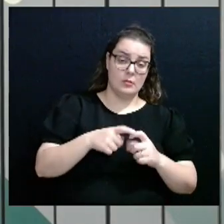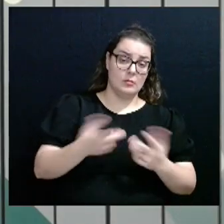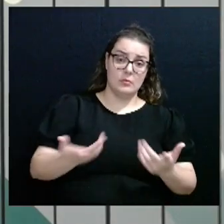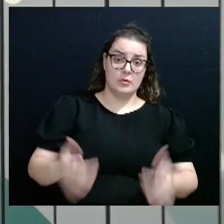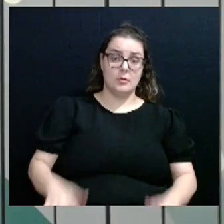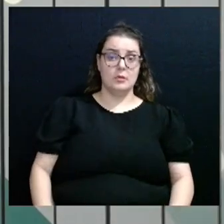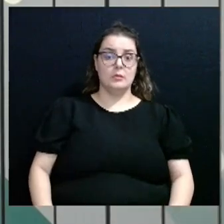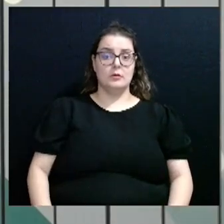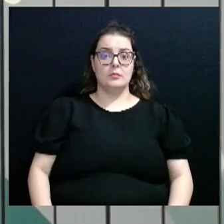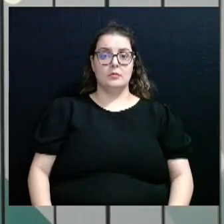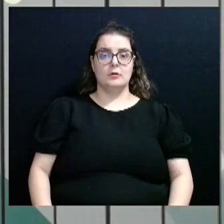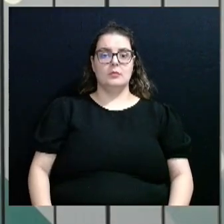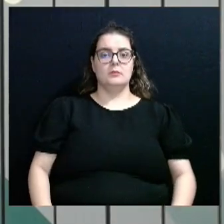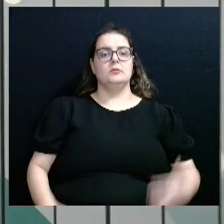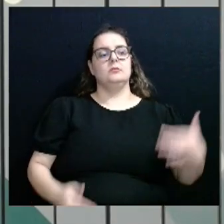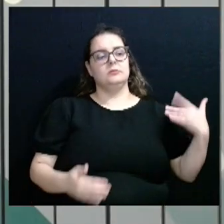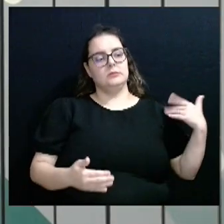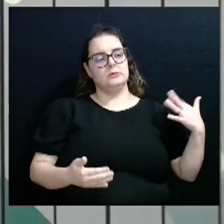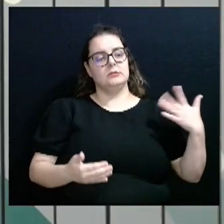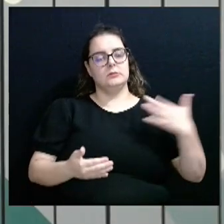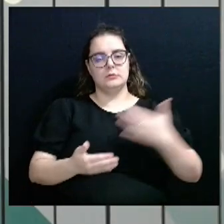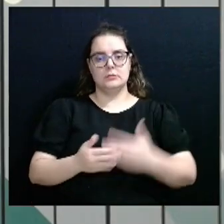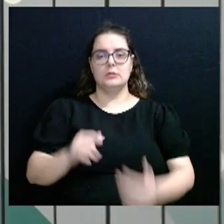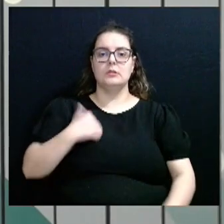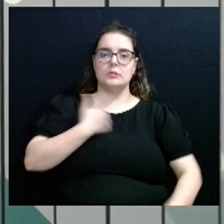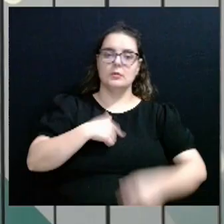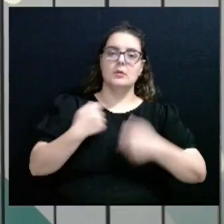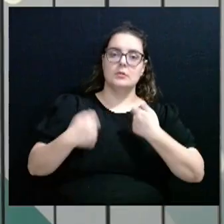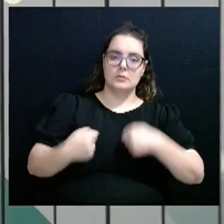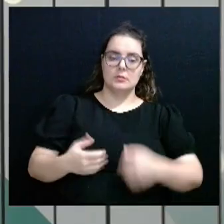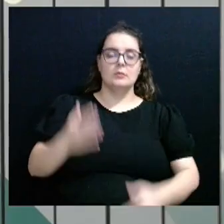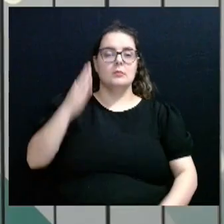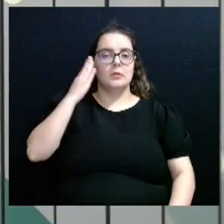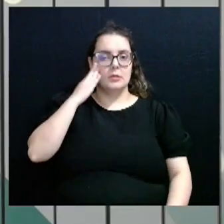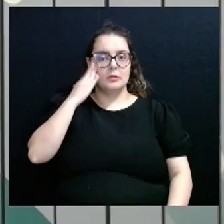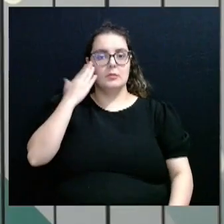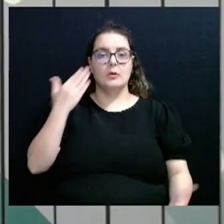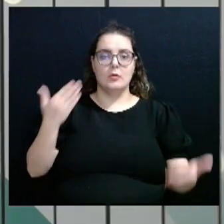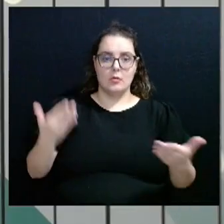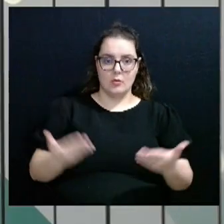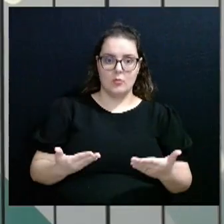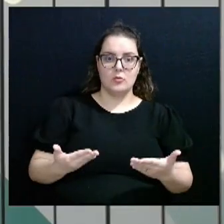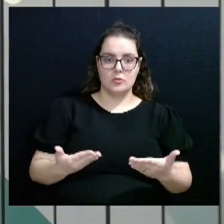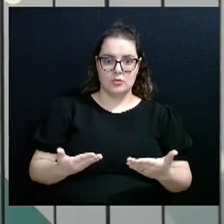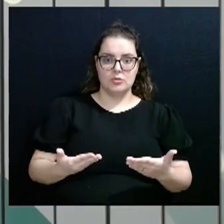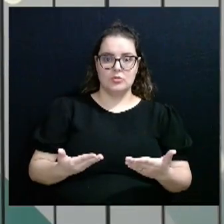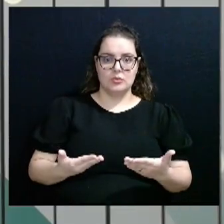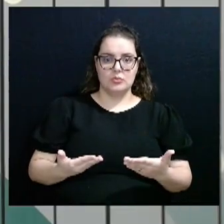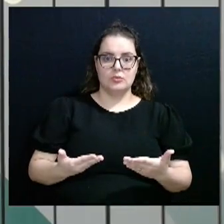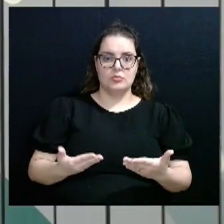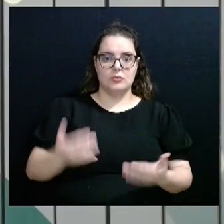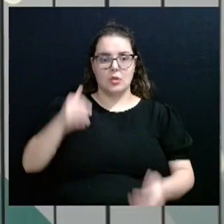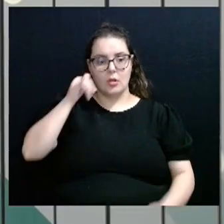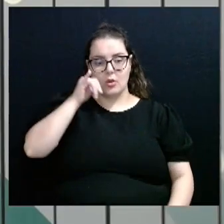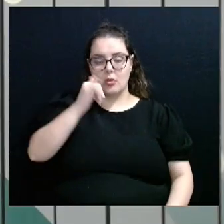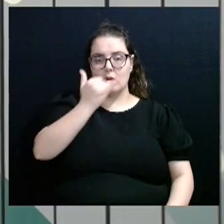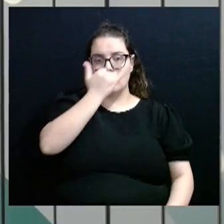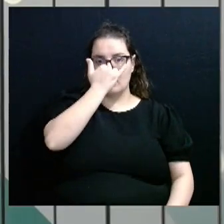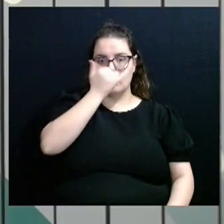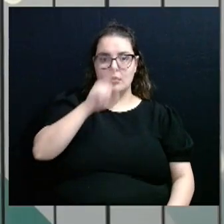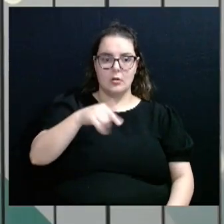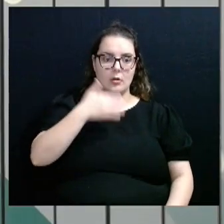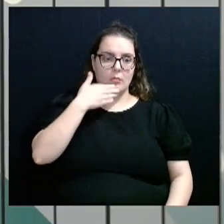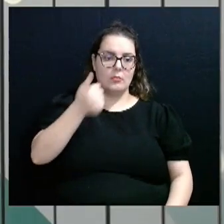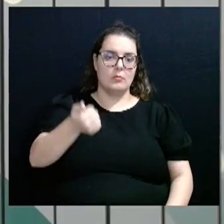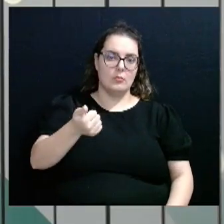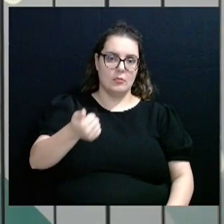de longa data. E a gente precisa entender hoje que a prevenção é o melhor remédio, doutor. E quando a